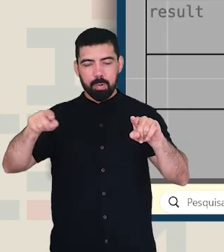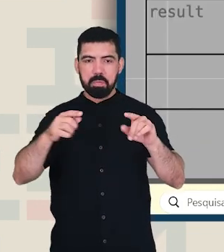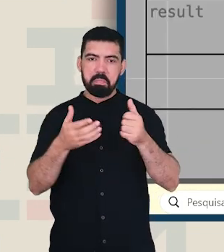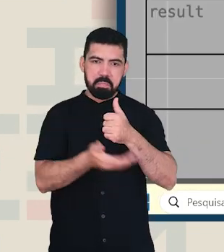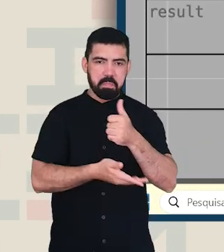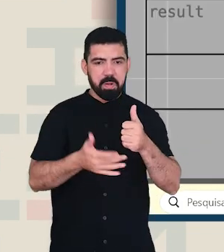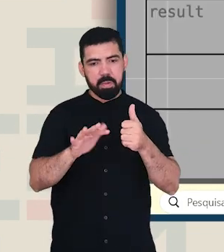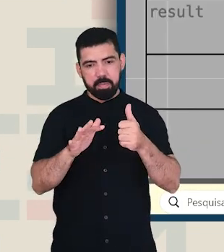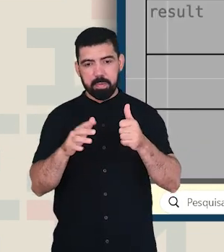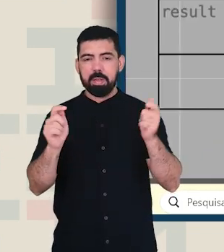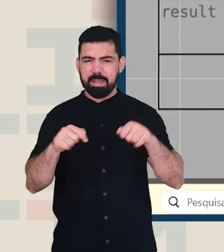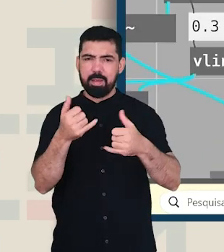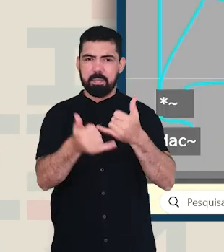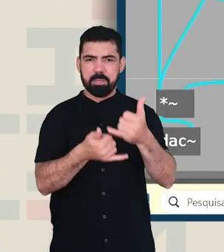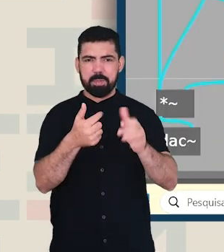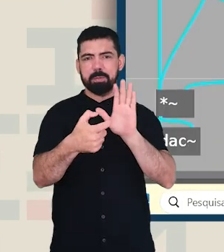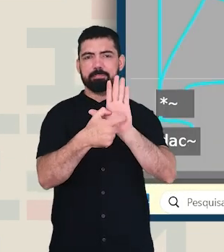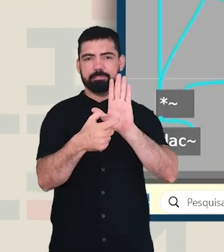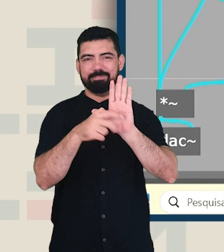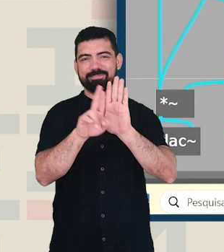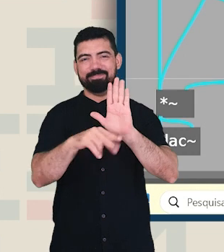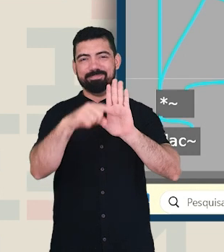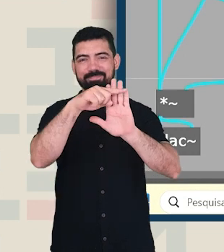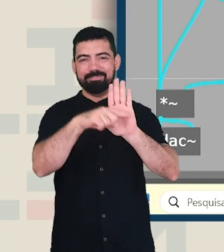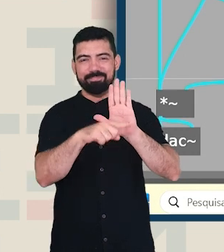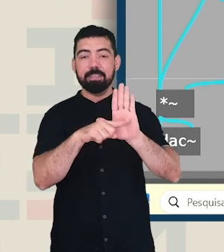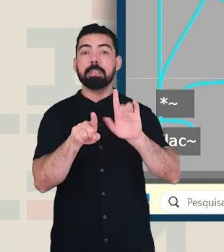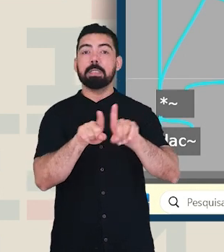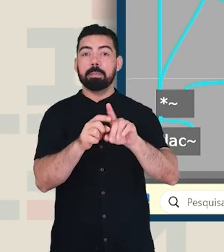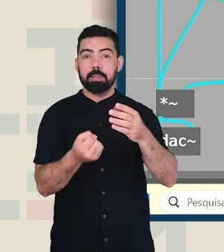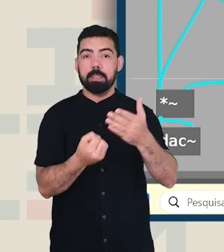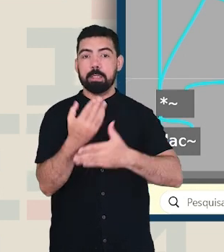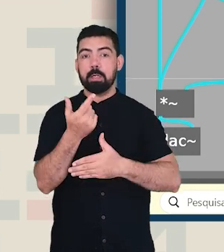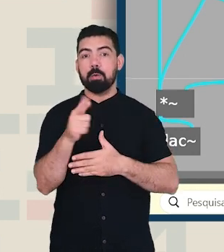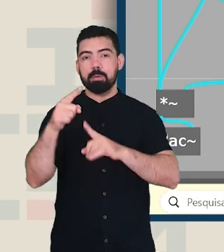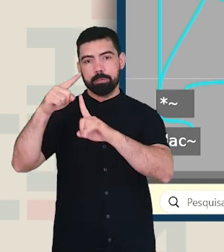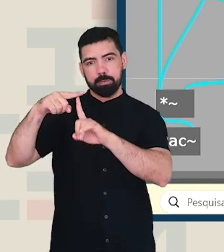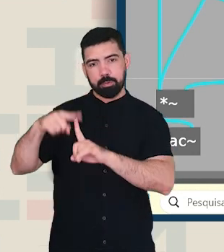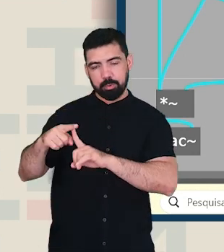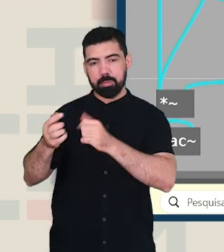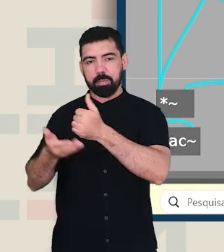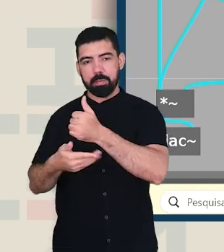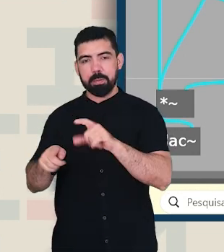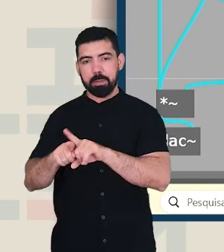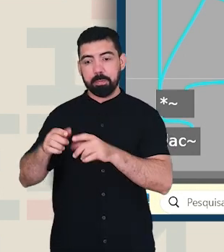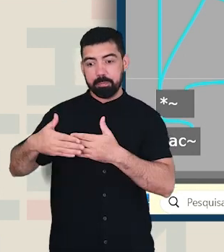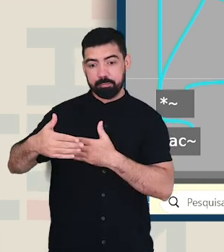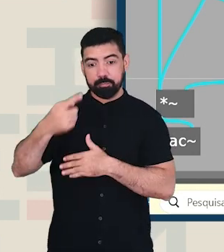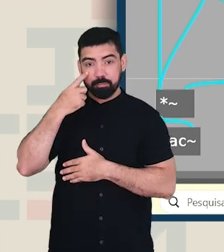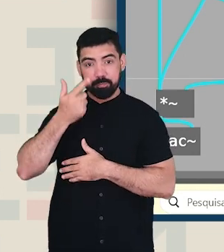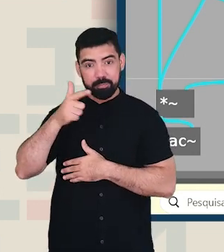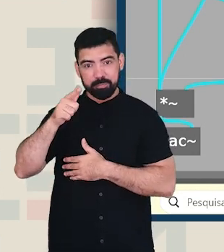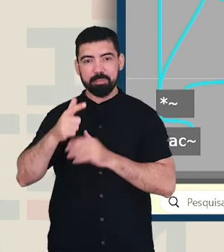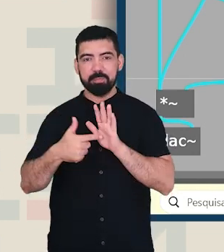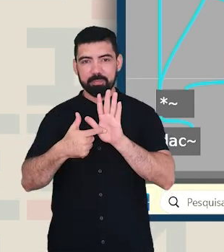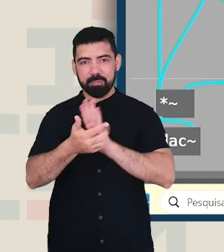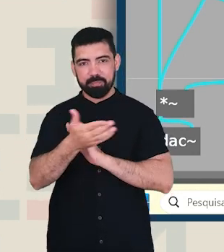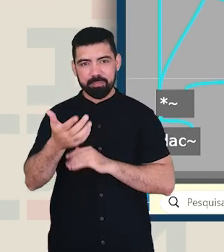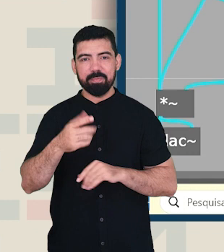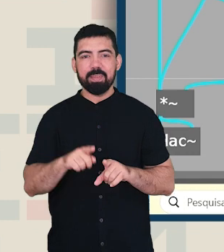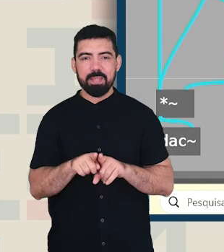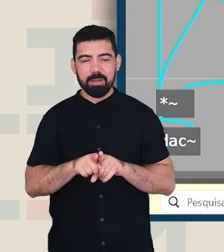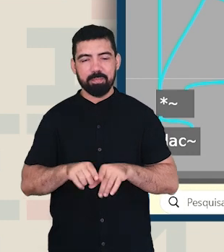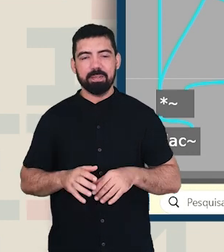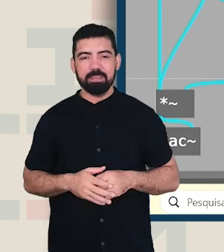esse programinha. Dá para criar alguns tipos de sínteses básicas. Já vamos ver mais um.